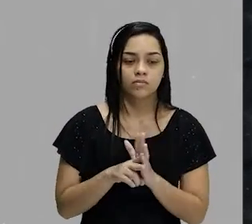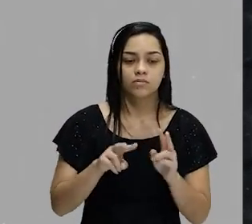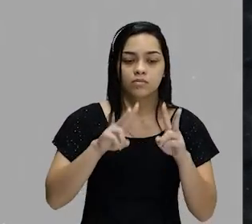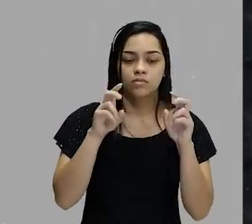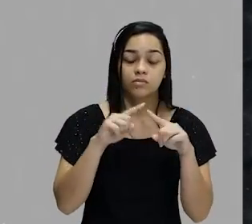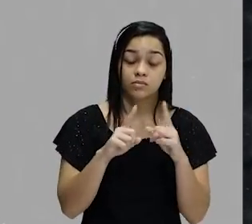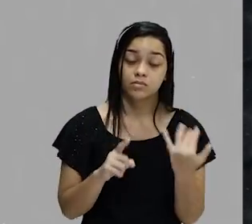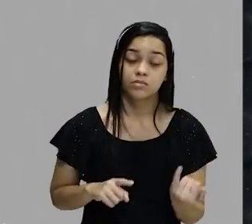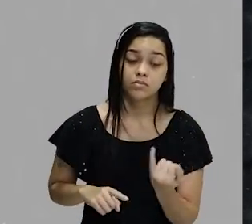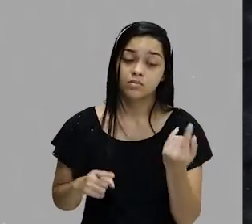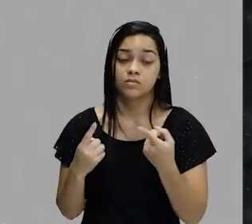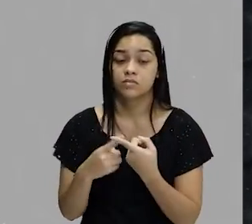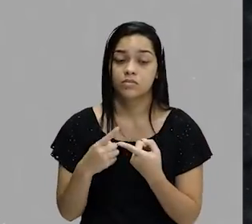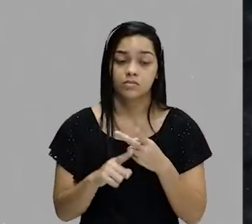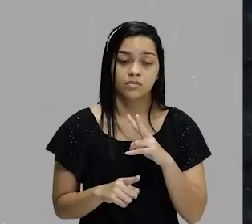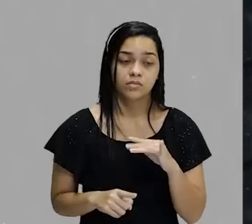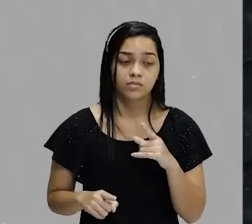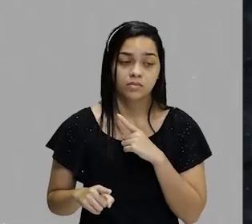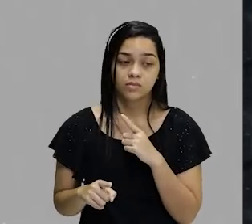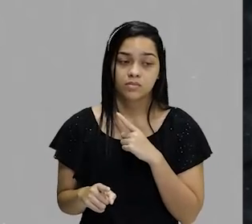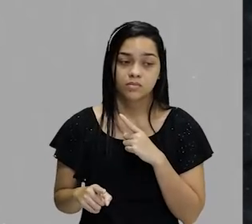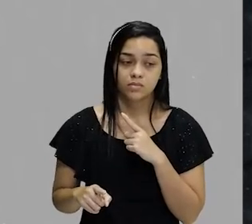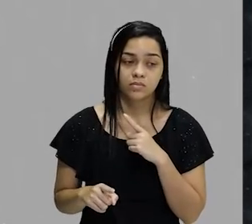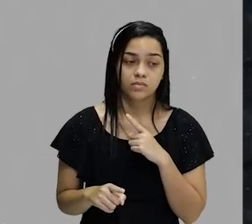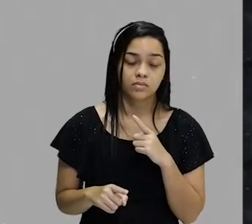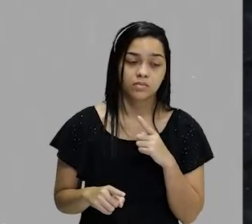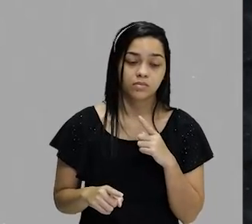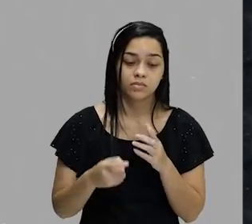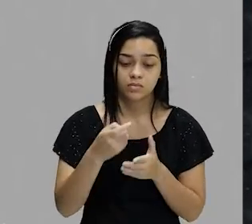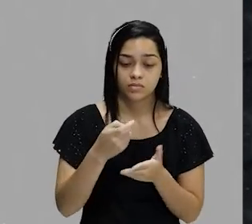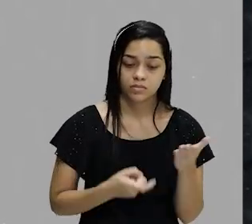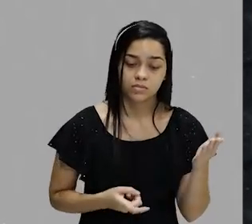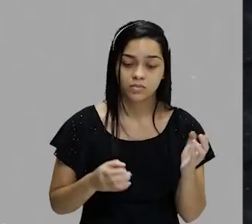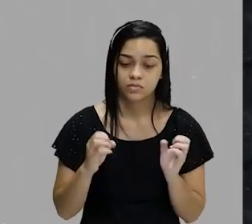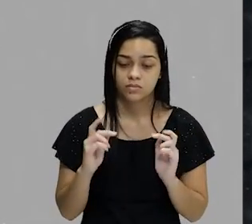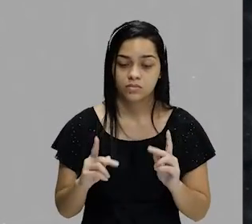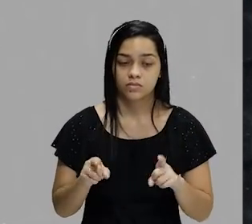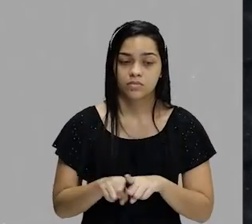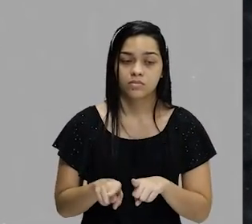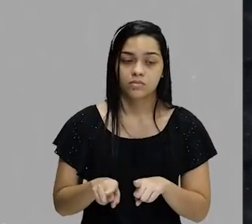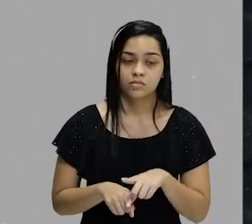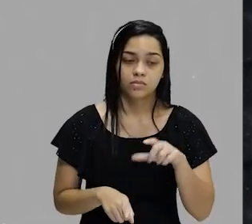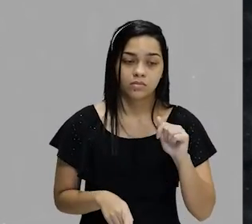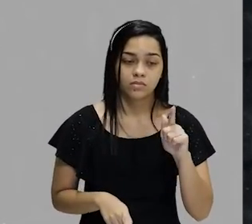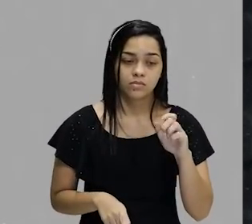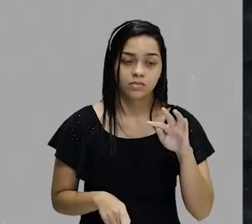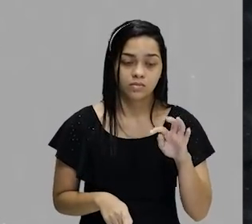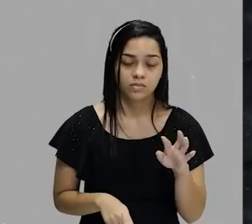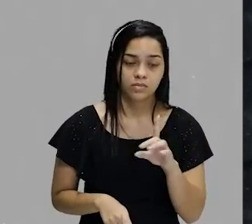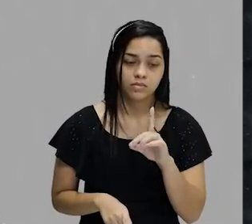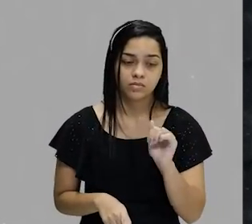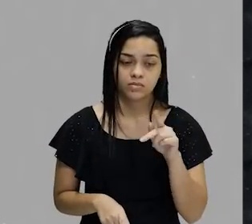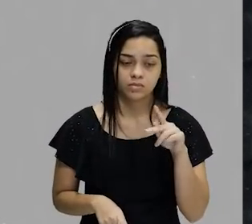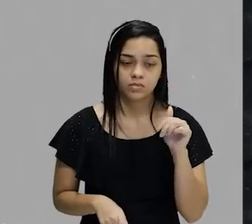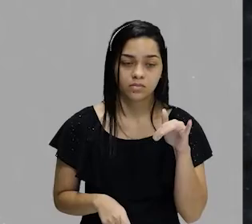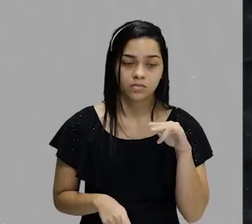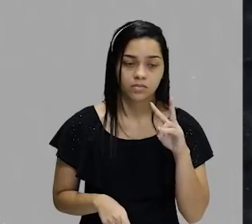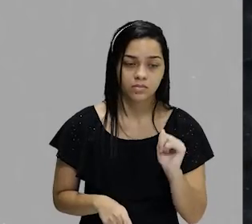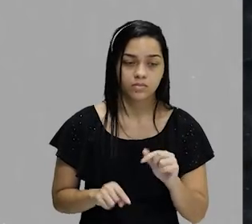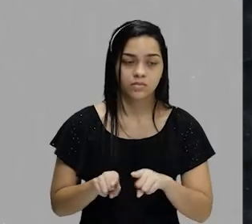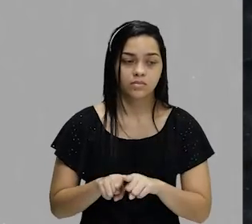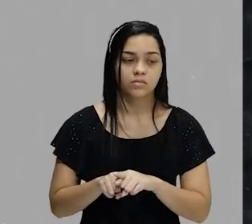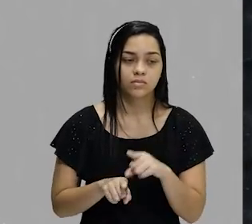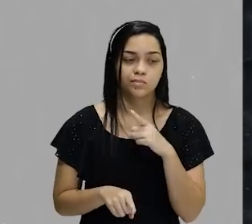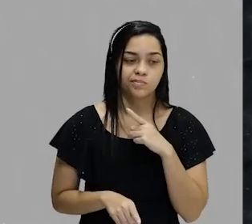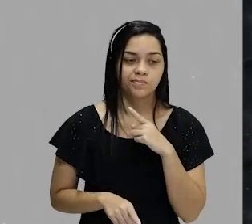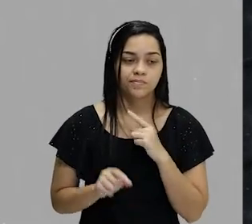mas é importante porque ele vai dar mais riqueza ao texto. Agente da passiva, nós vemos isso